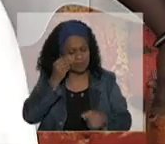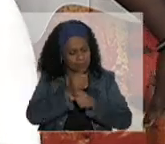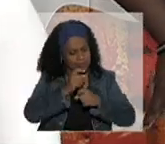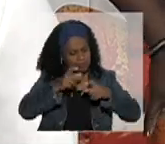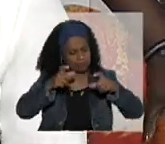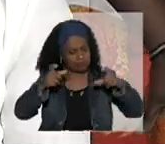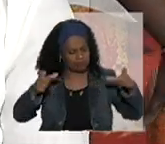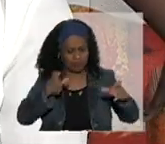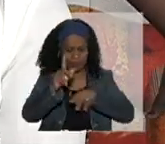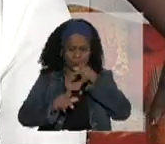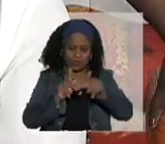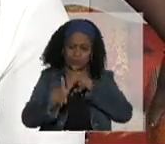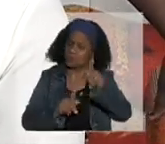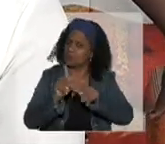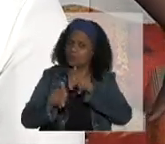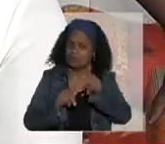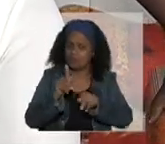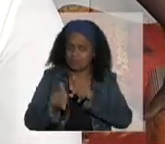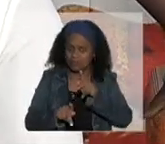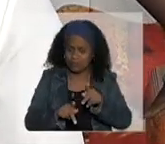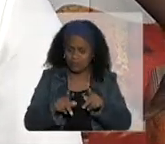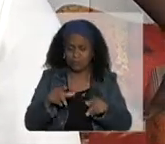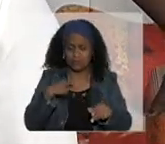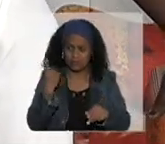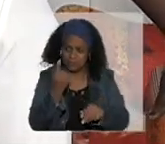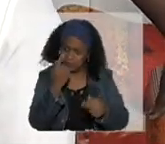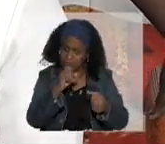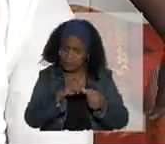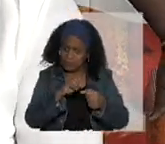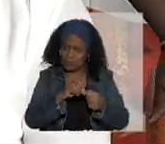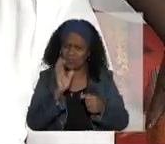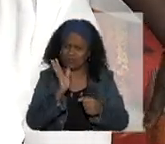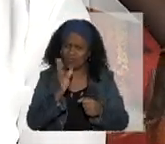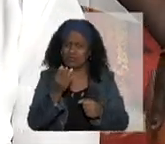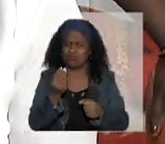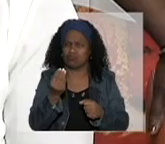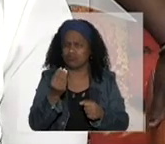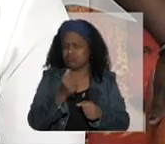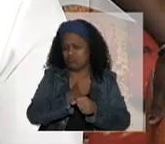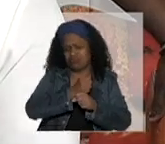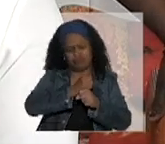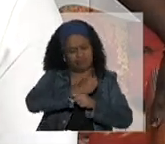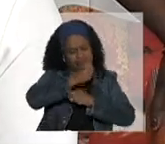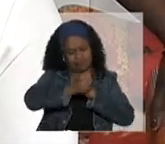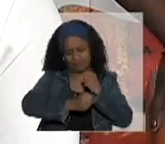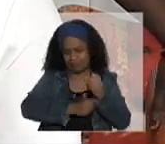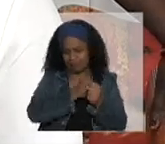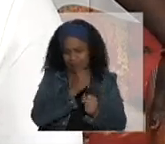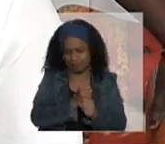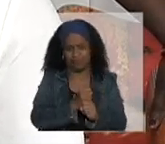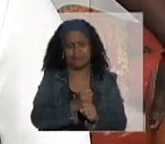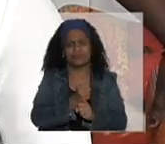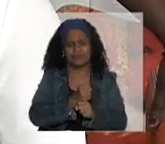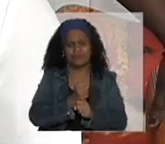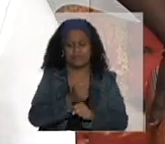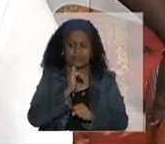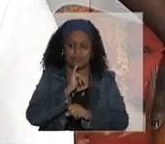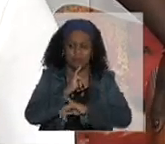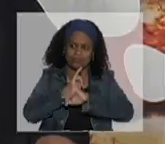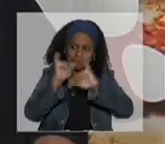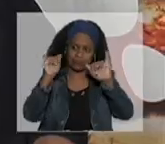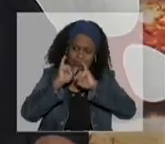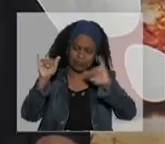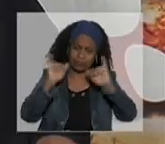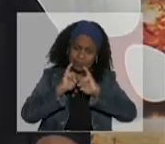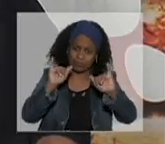parcela grande, considerável da população. A gente realizou essa campanha por bons anos. E aí, a partir da